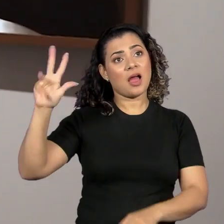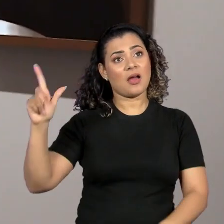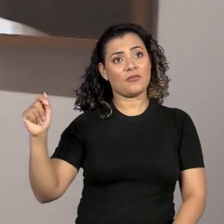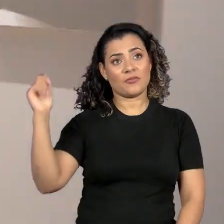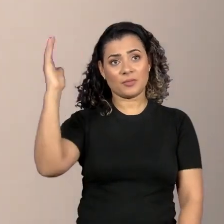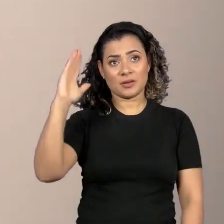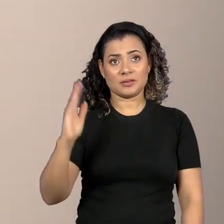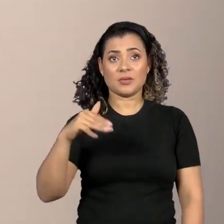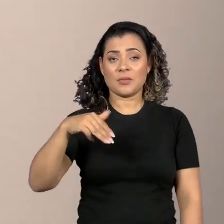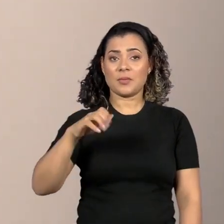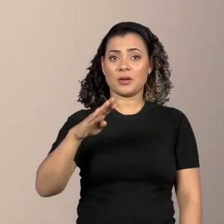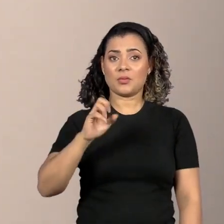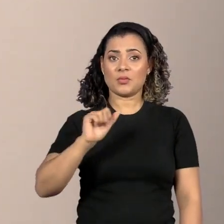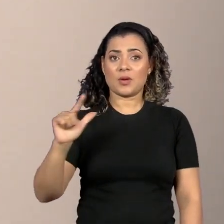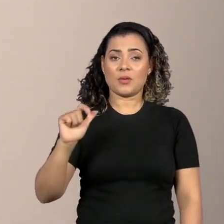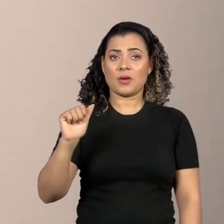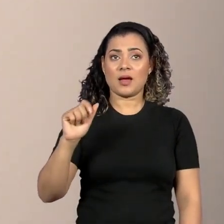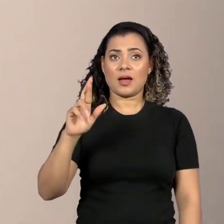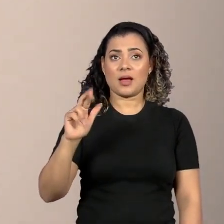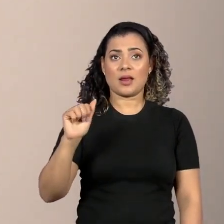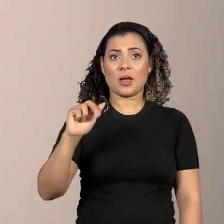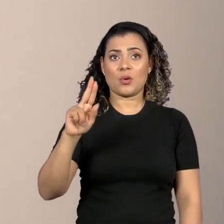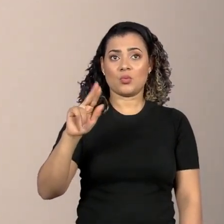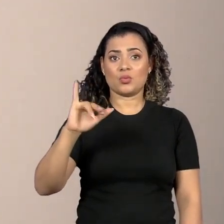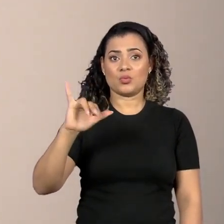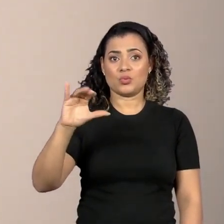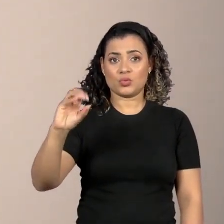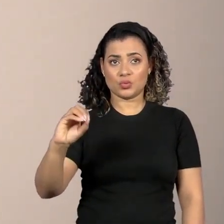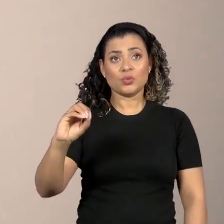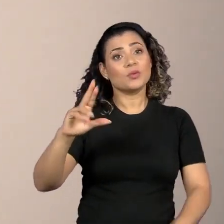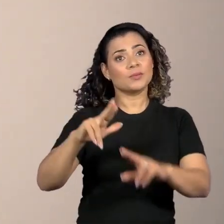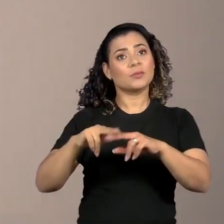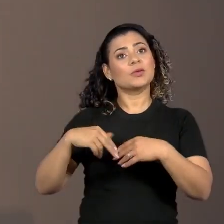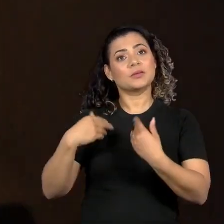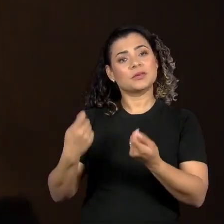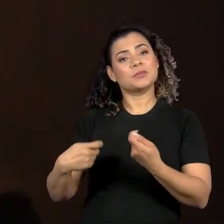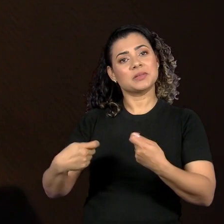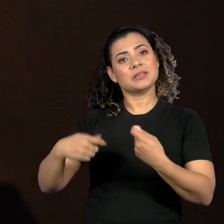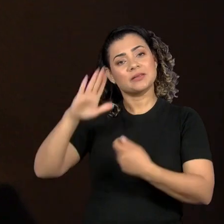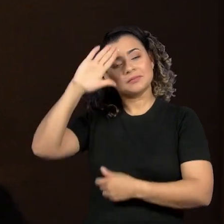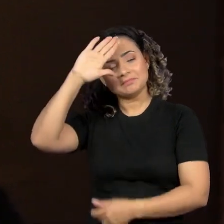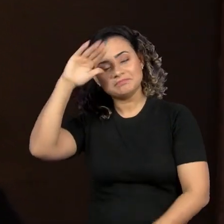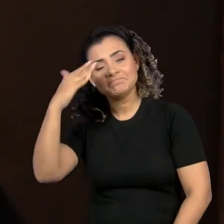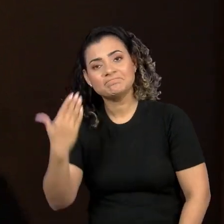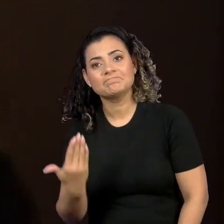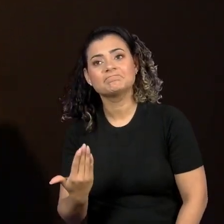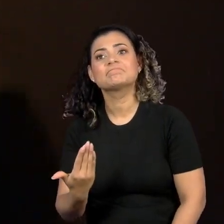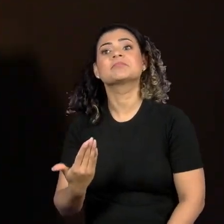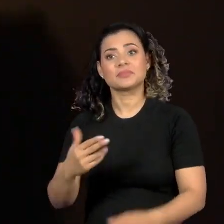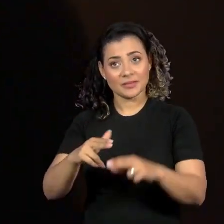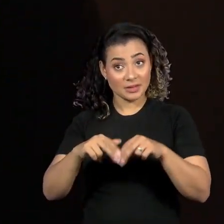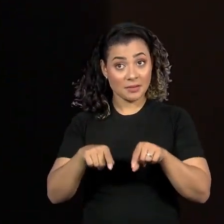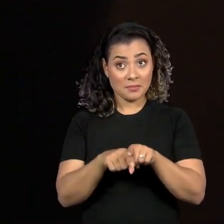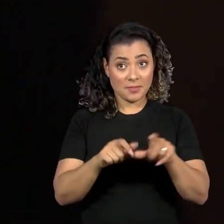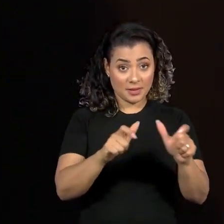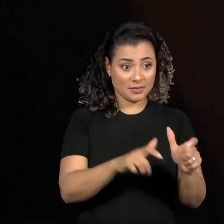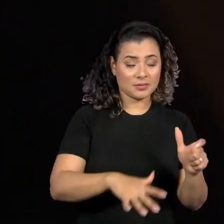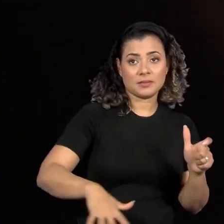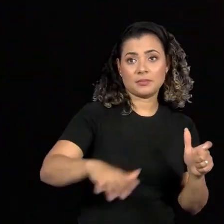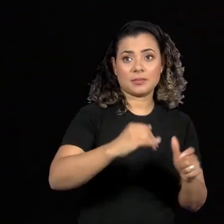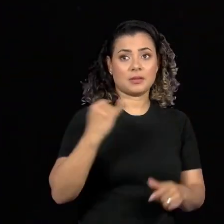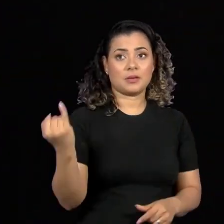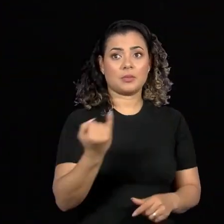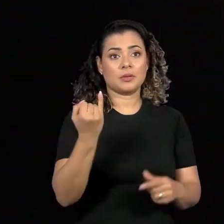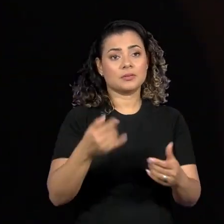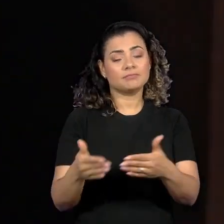Emanuel Araújo. Não tinha como começar essa exposição sem pedir licença para ele. Porque antes de entrar neste espaço, é importante